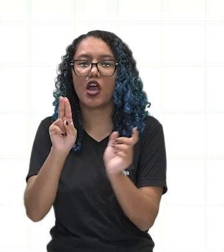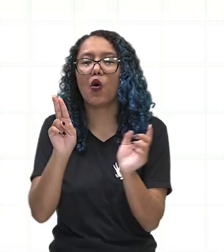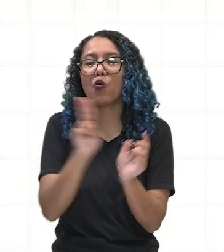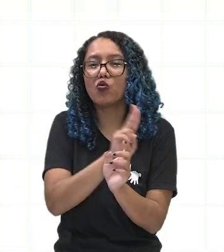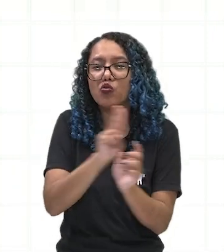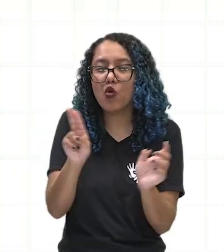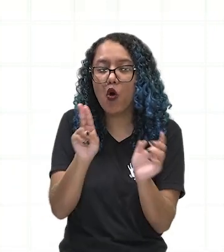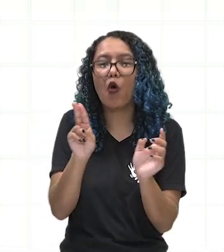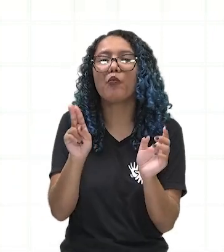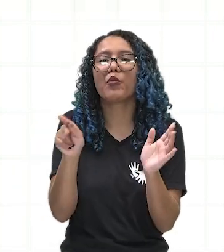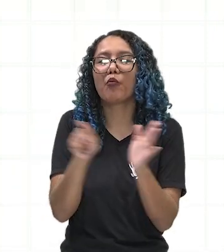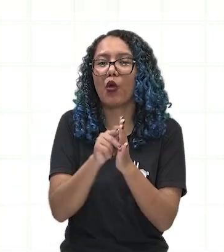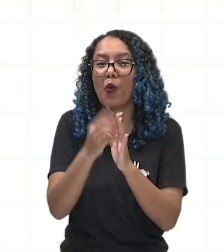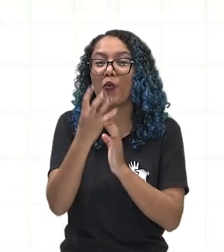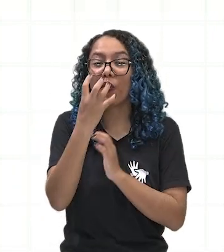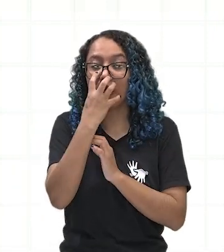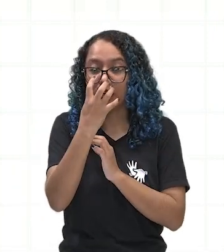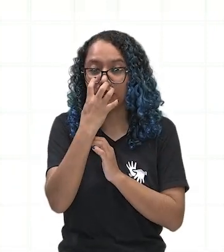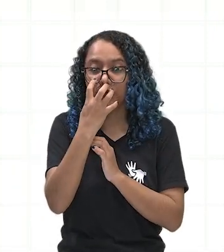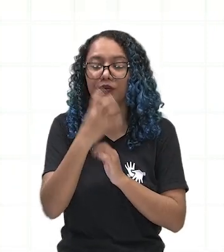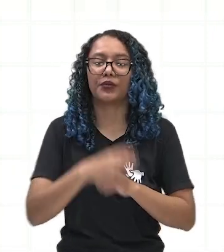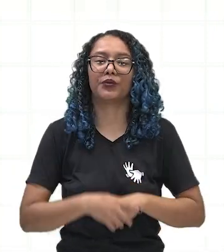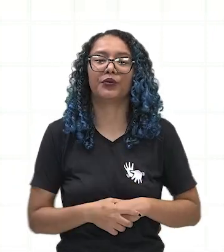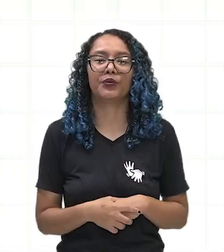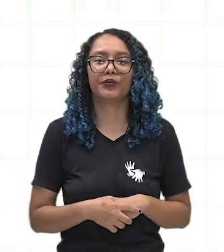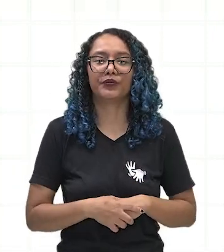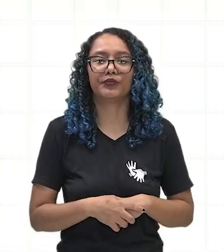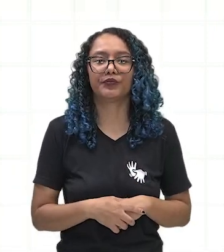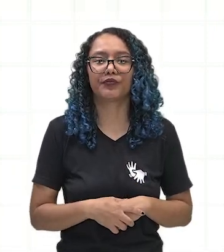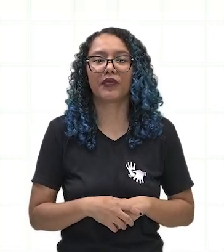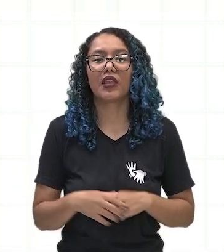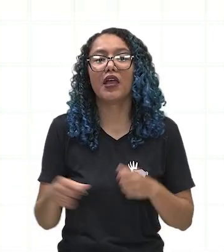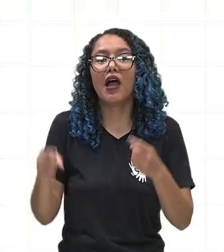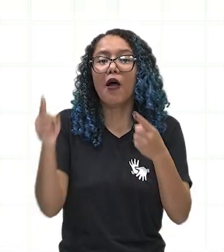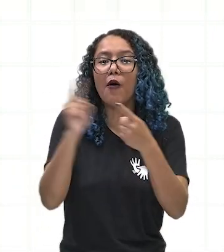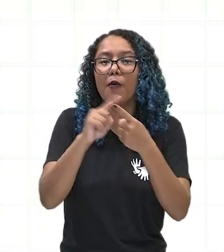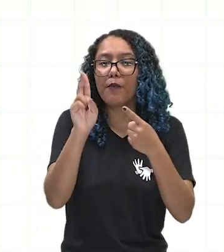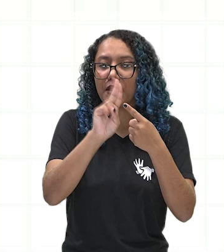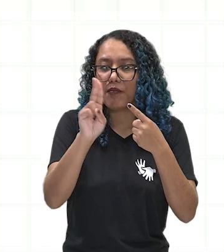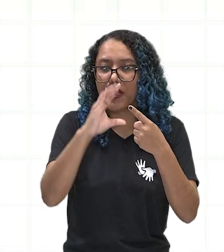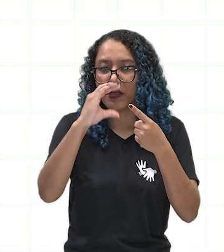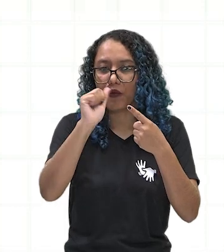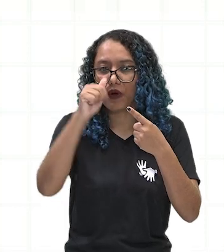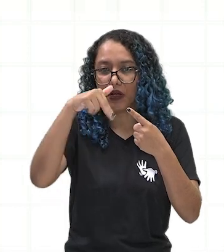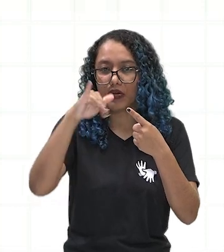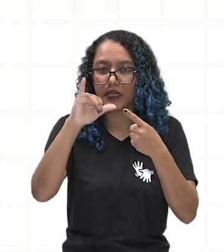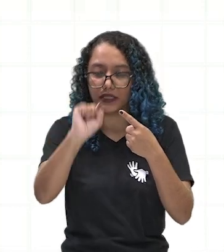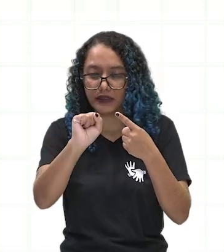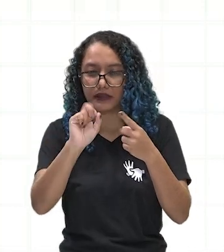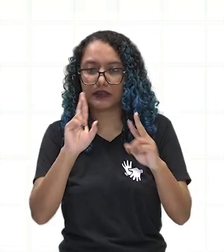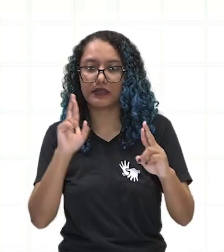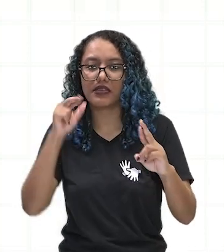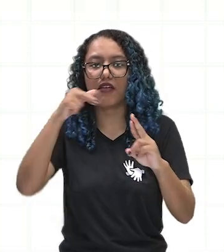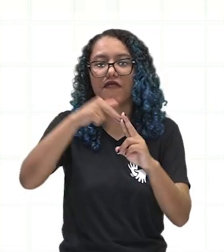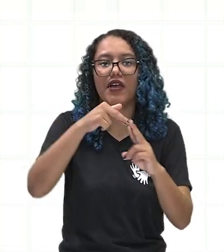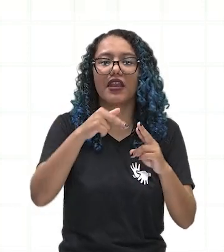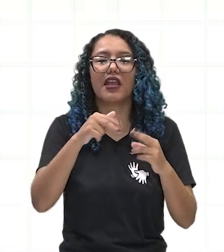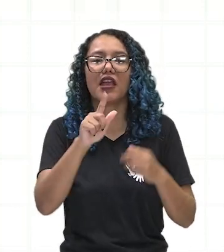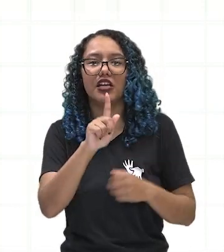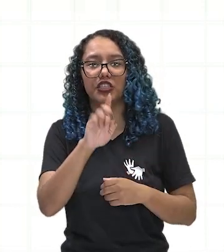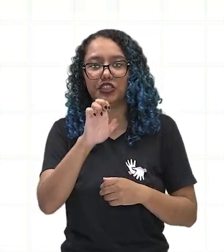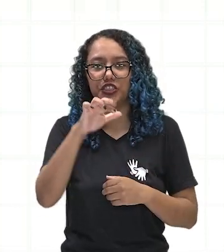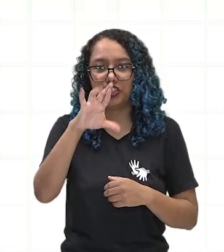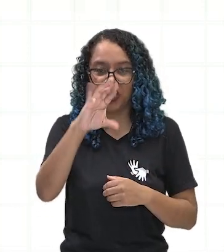essa palavrinha aí que vem no início, Canis, ela corresponde ao gênero, ok? Ela sempre